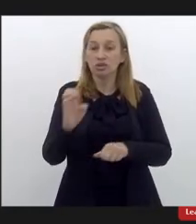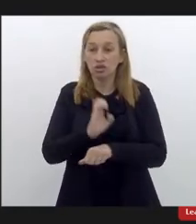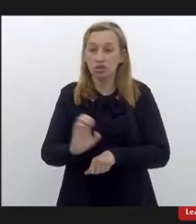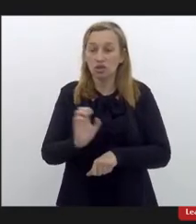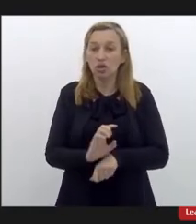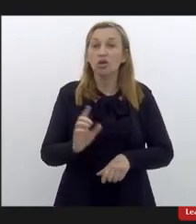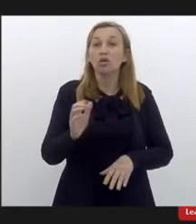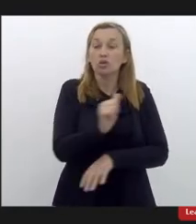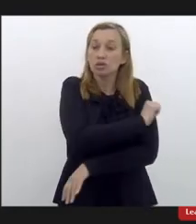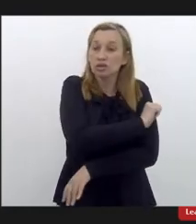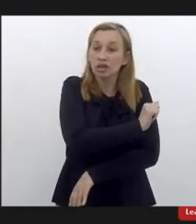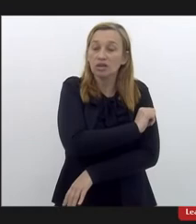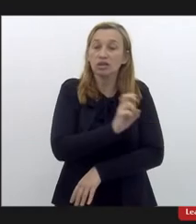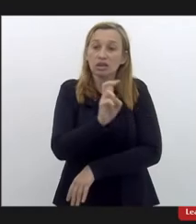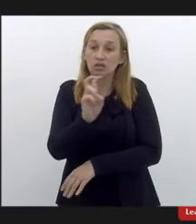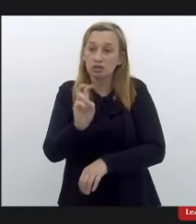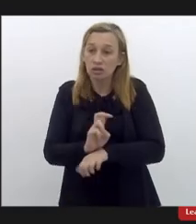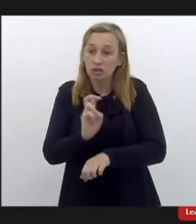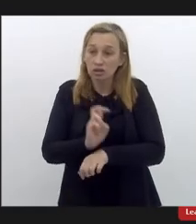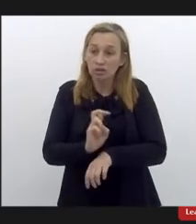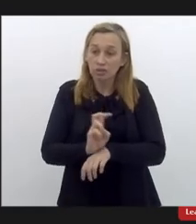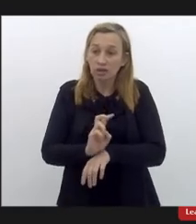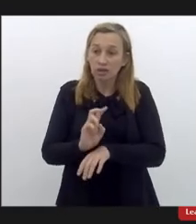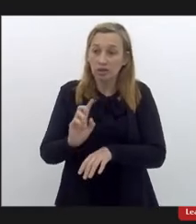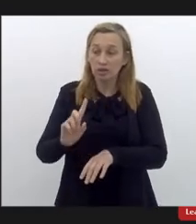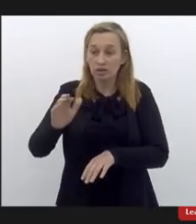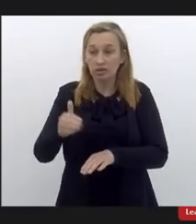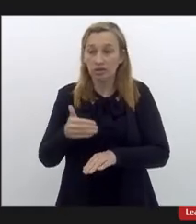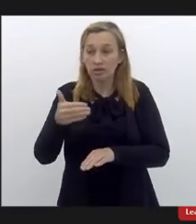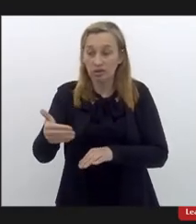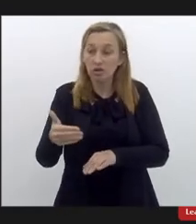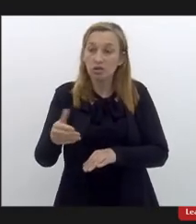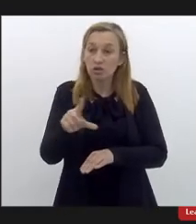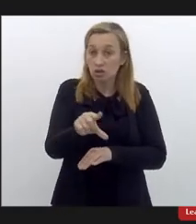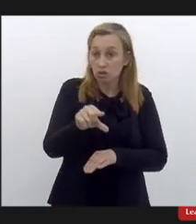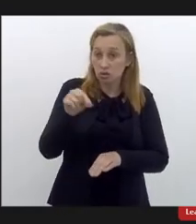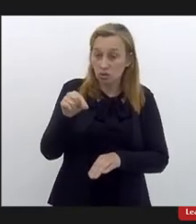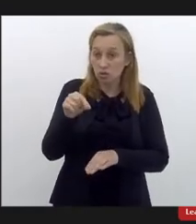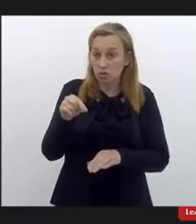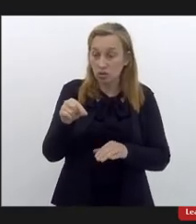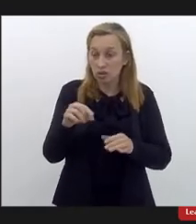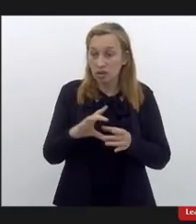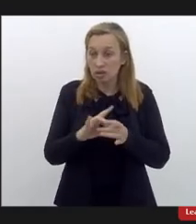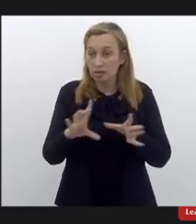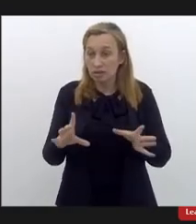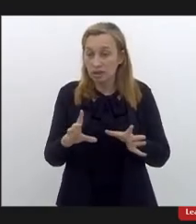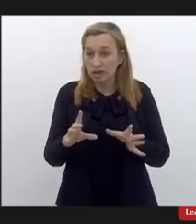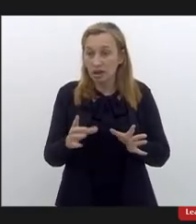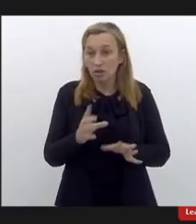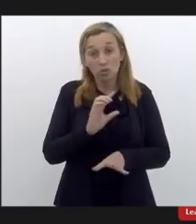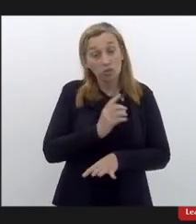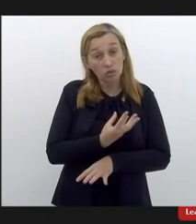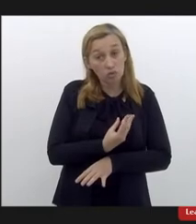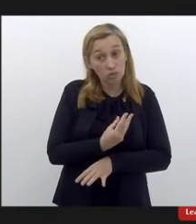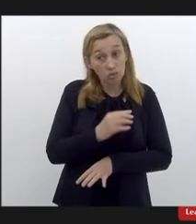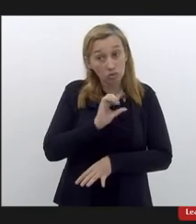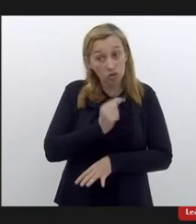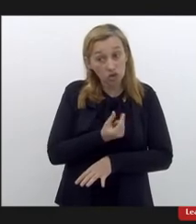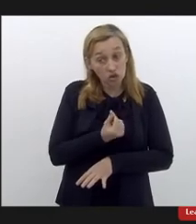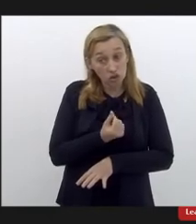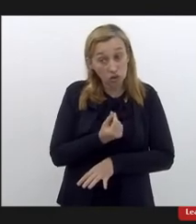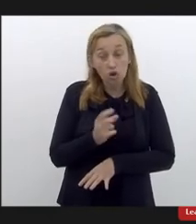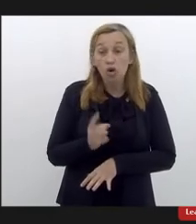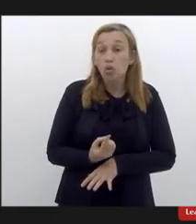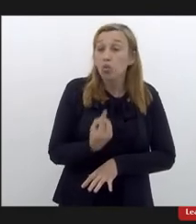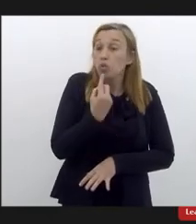os alunos que estão do 5º período para frente ou tiveram que escolher entre abrir mão da sua renda, às vezes a sua